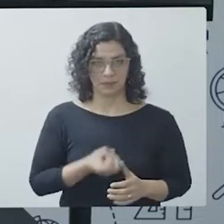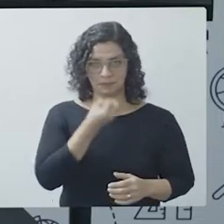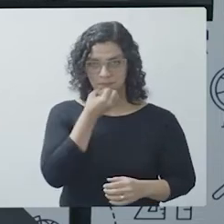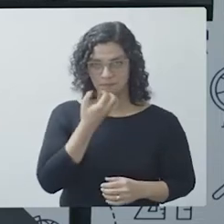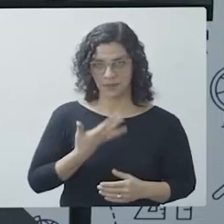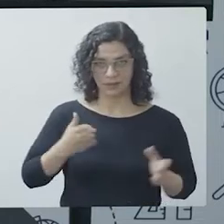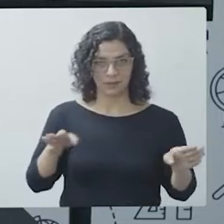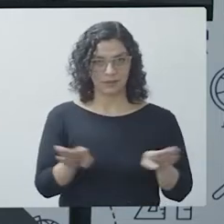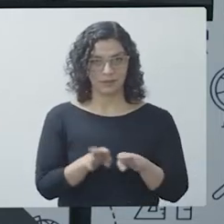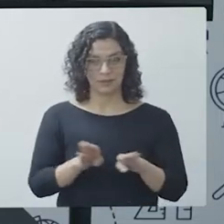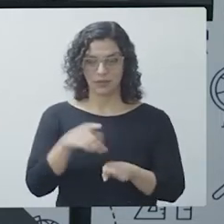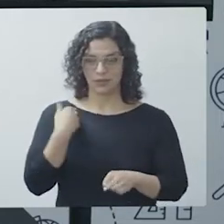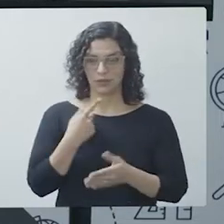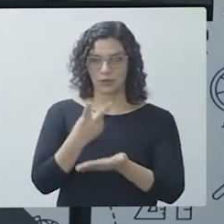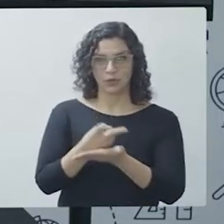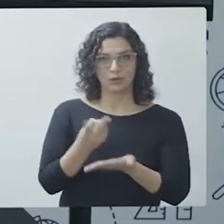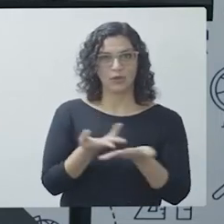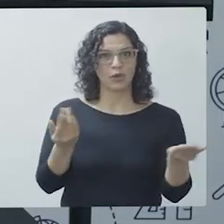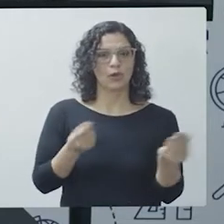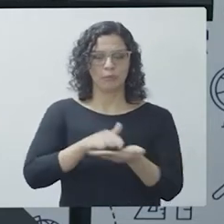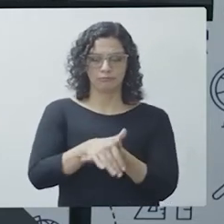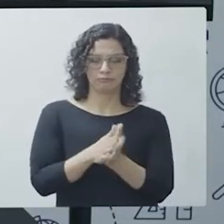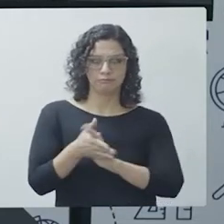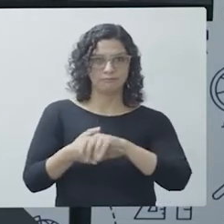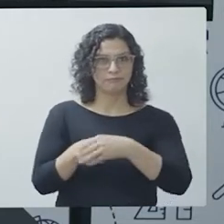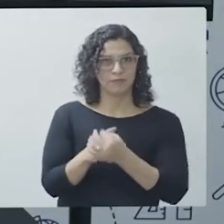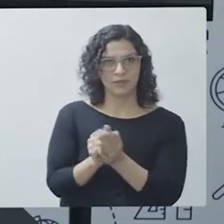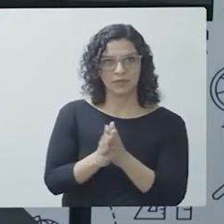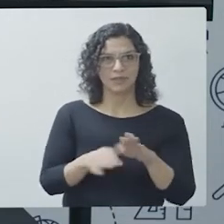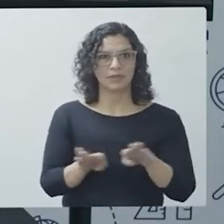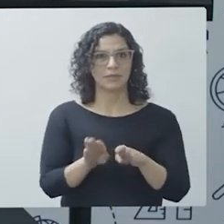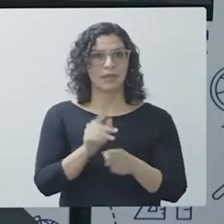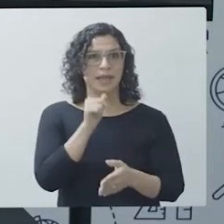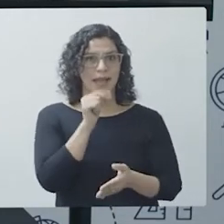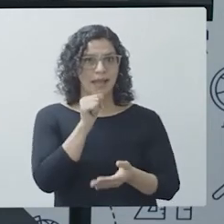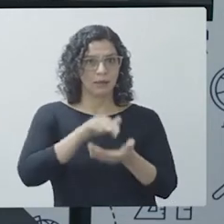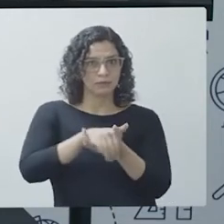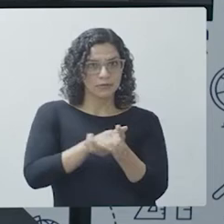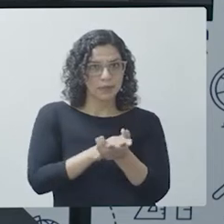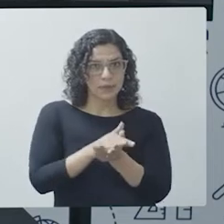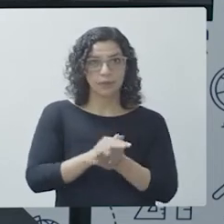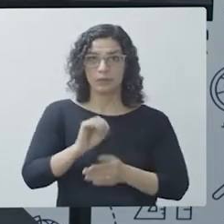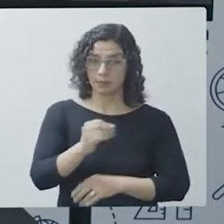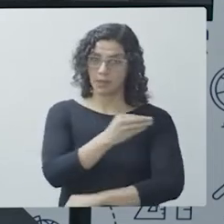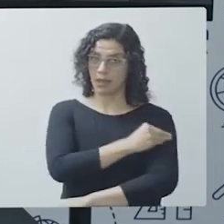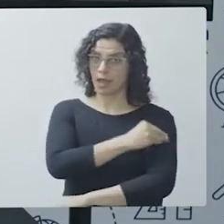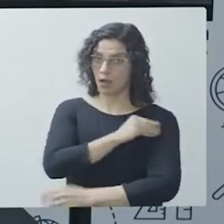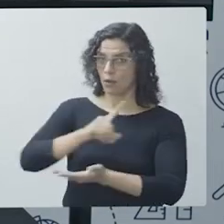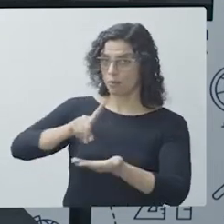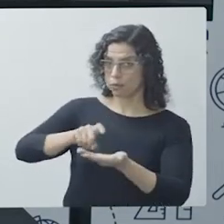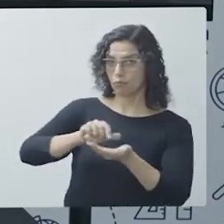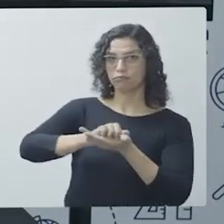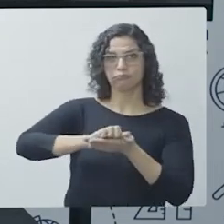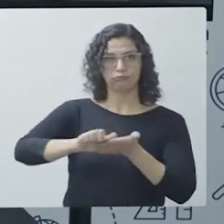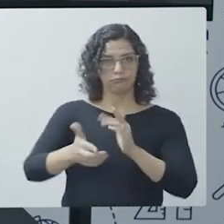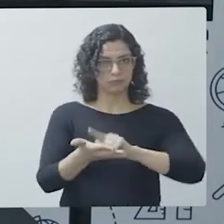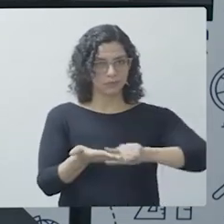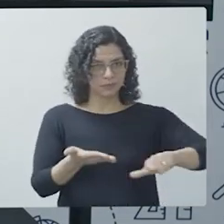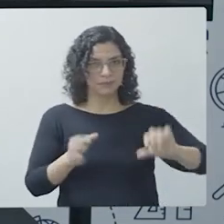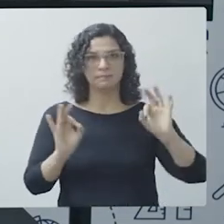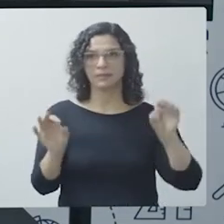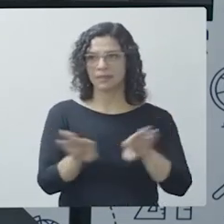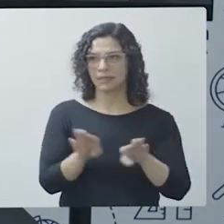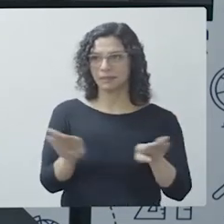Muito bem, devemos continuar então lavando as mãos com água e sabão e também usando o álcool,